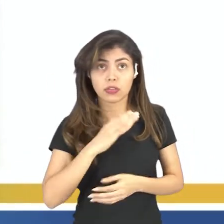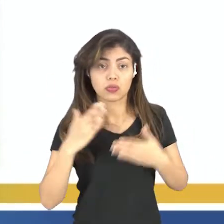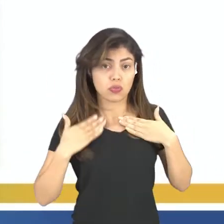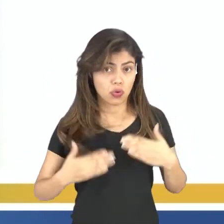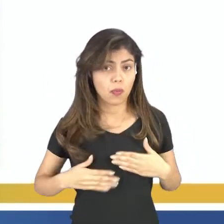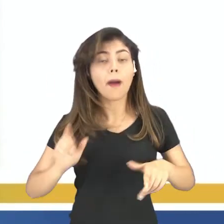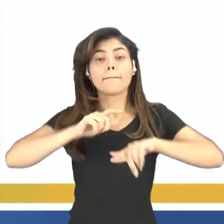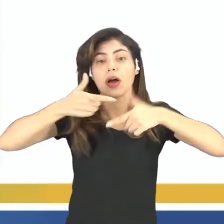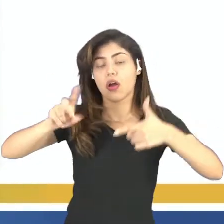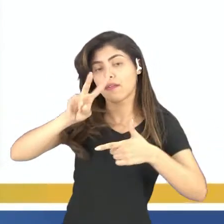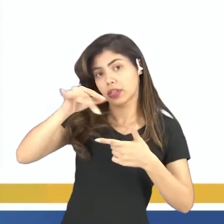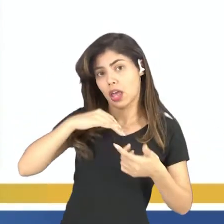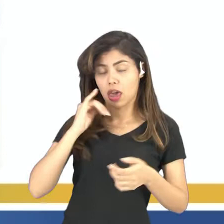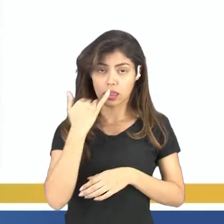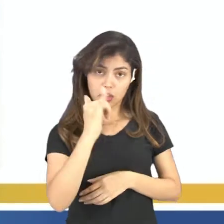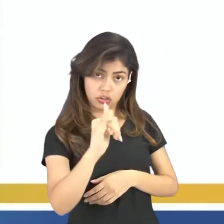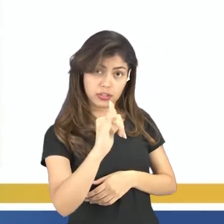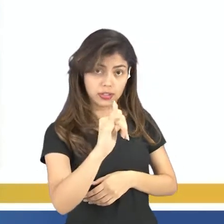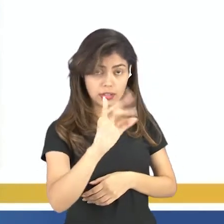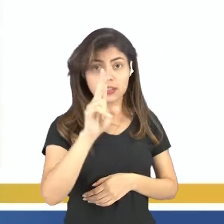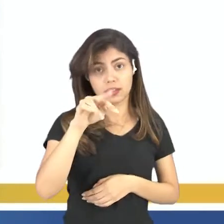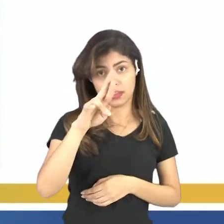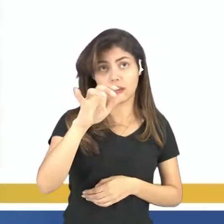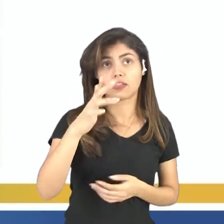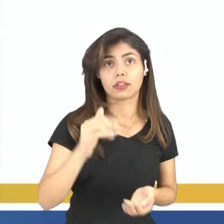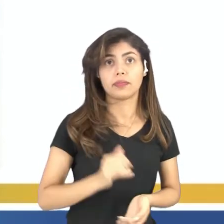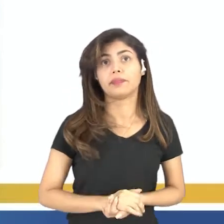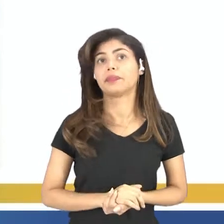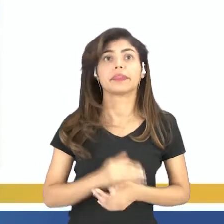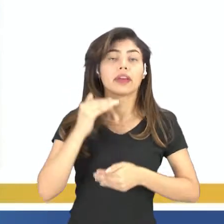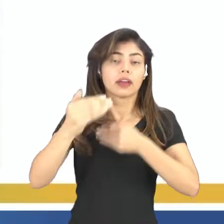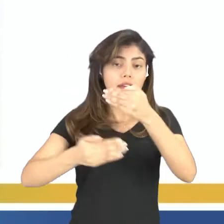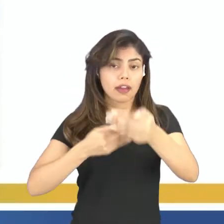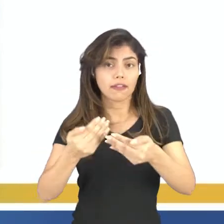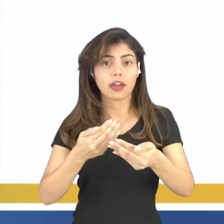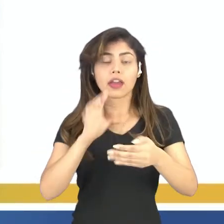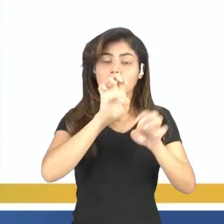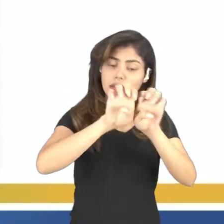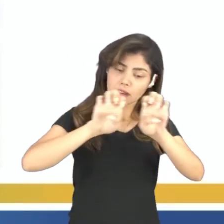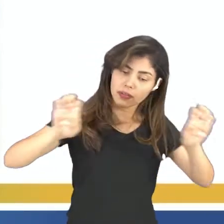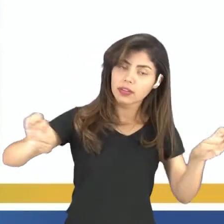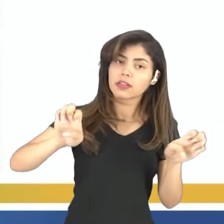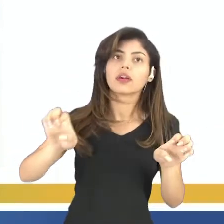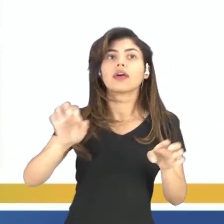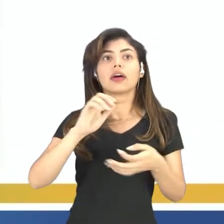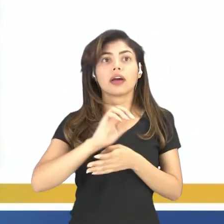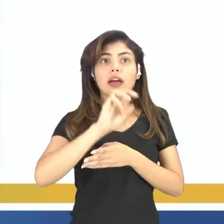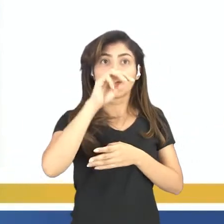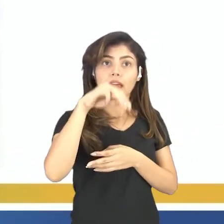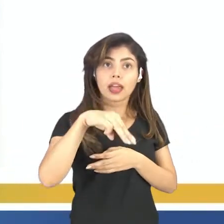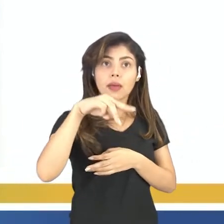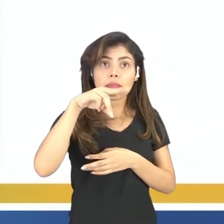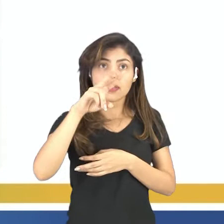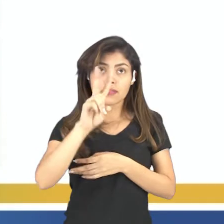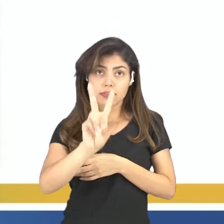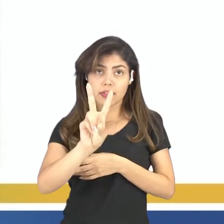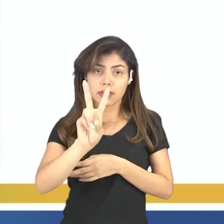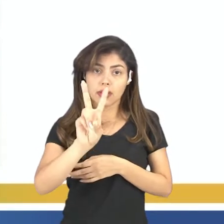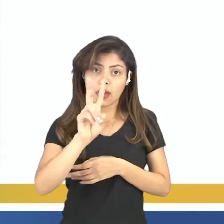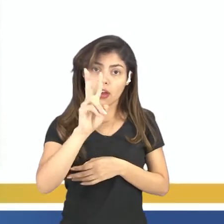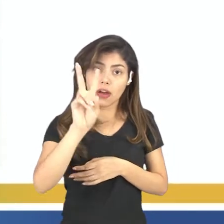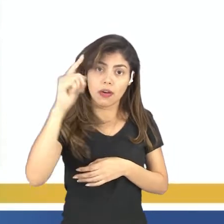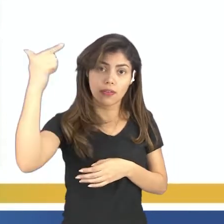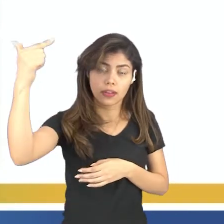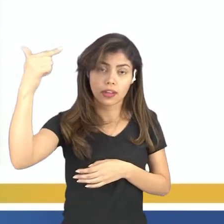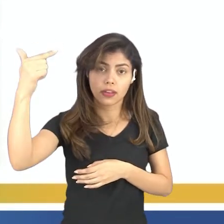No caso, ela está relacionada à velocidade do corpo e à massa desse corpo, e quanto maior for